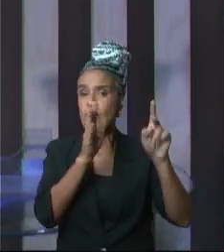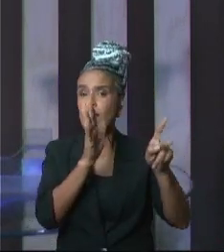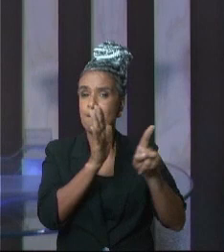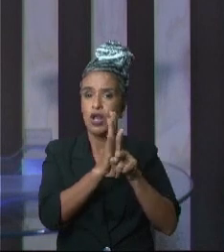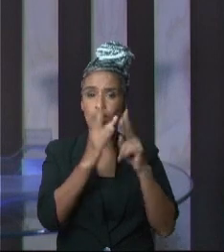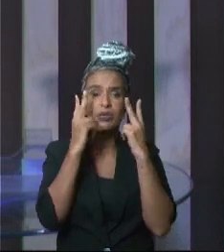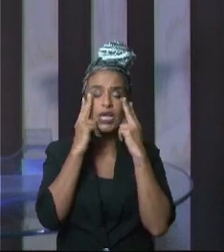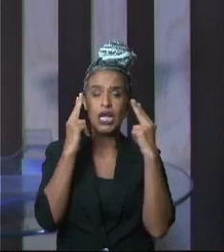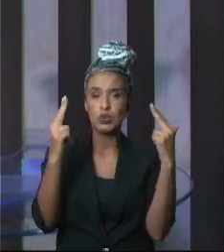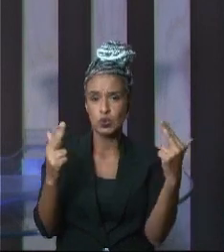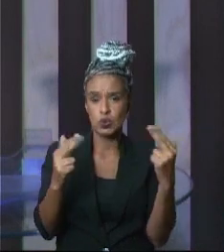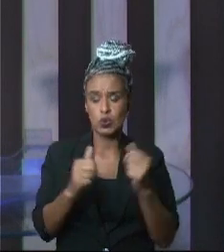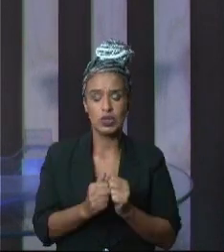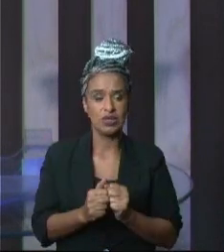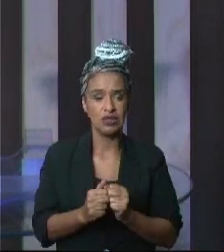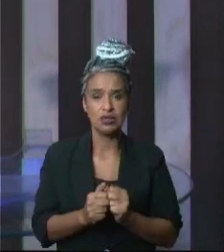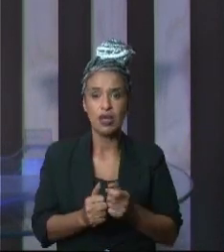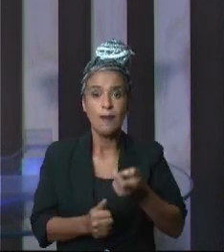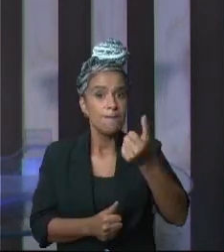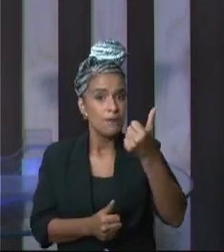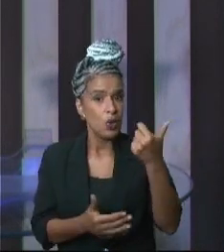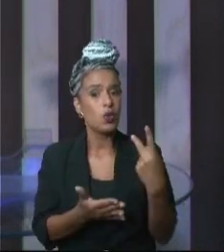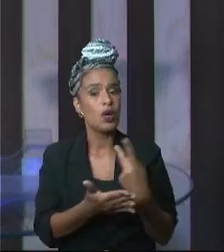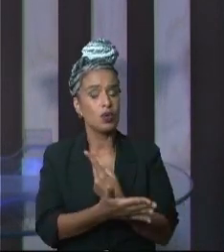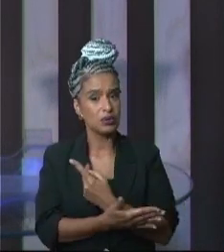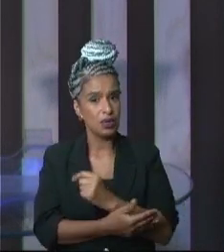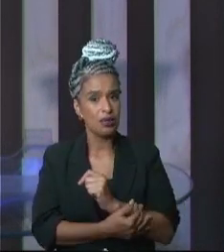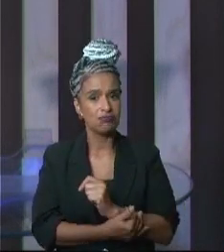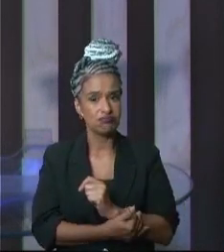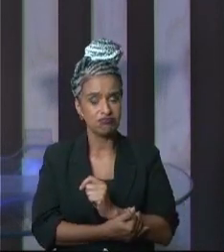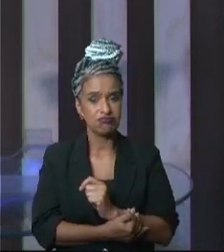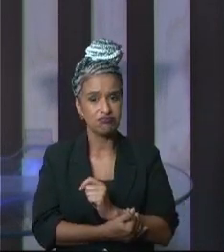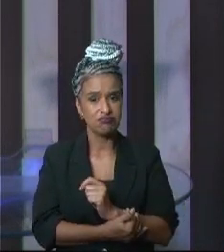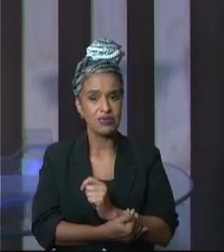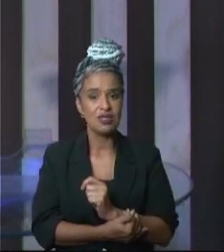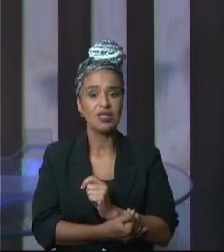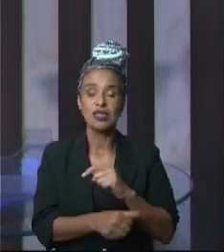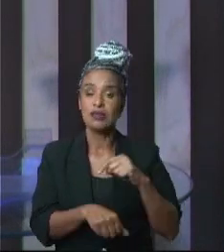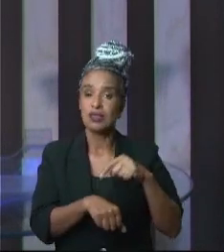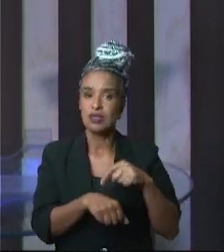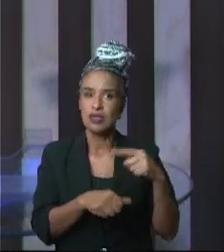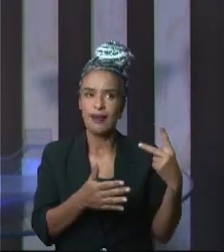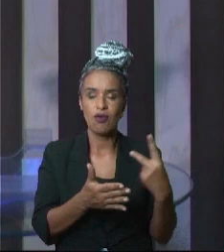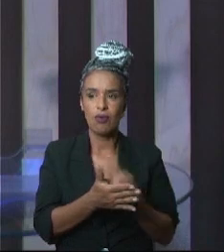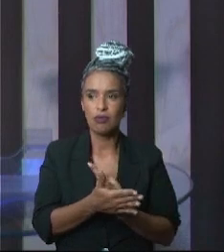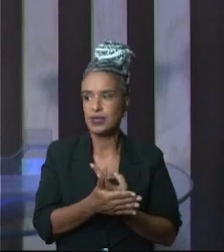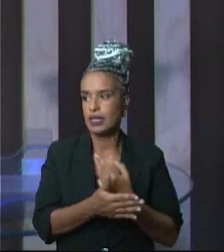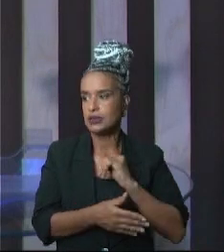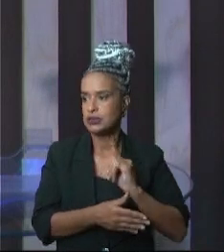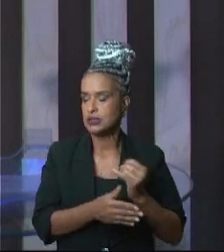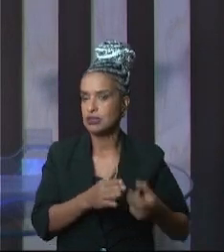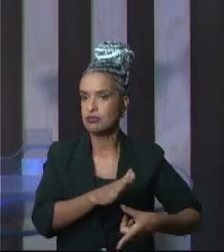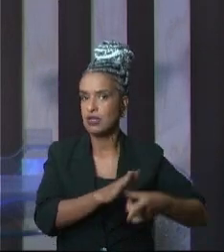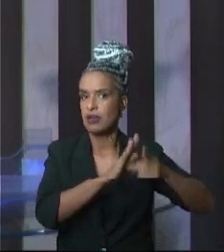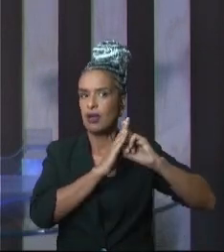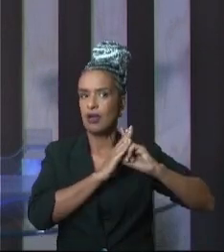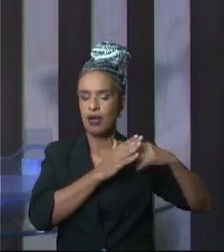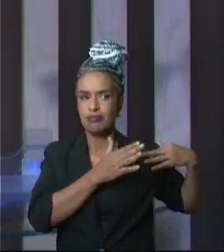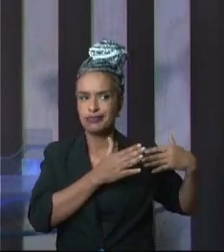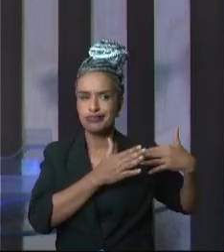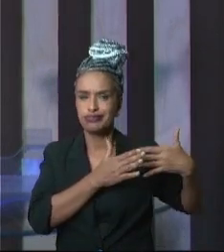meteorológico, né? Raro, inclusive, que decorre de fatores adversos